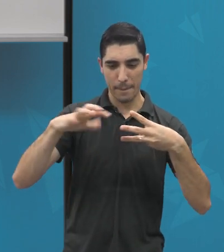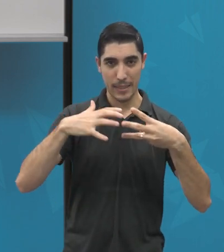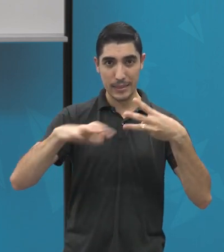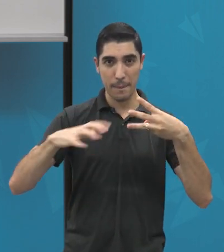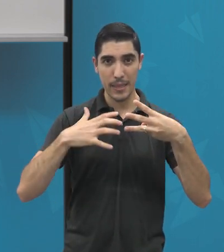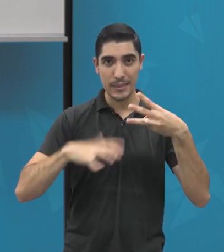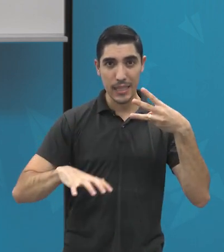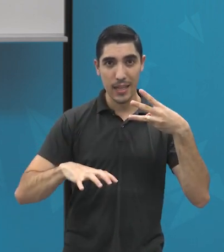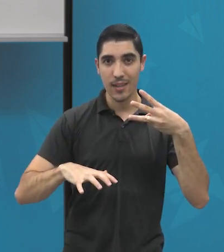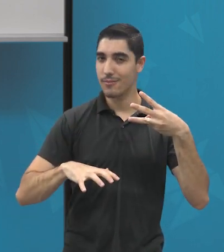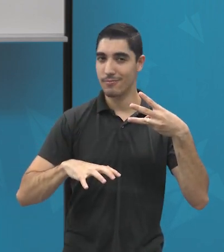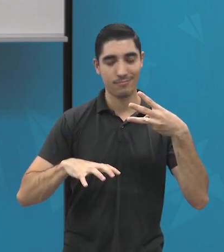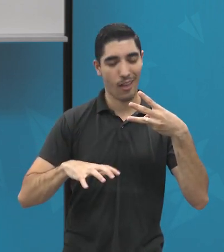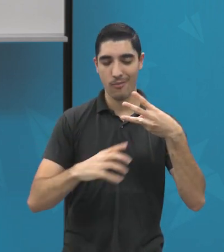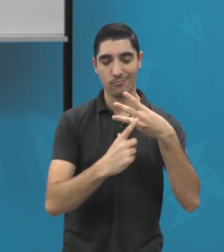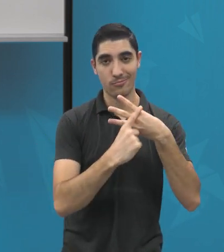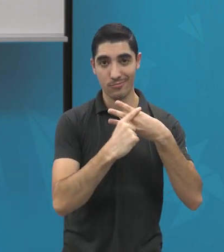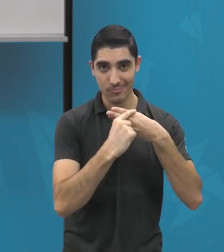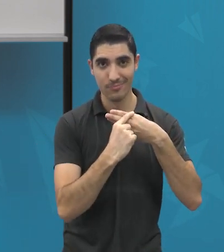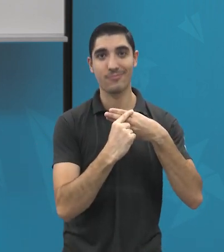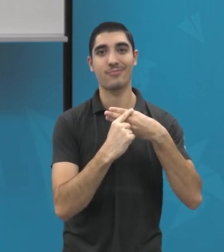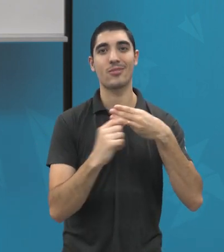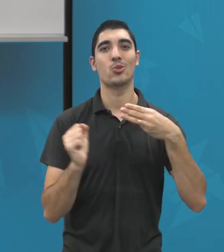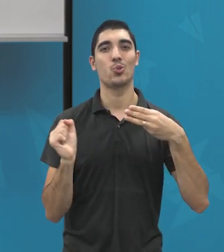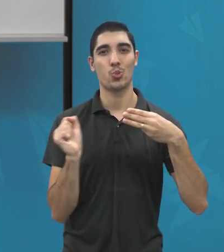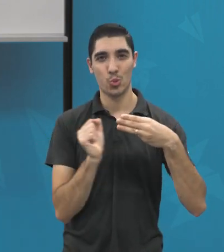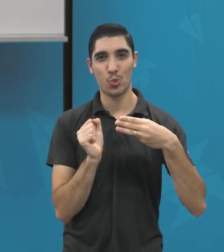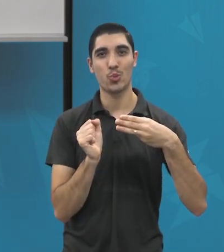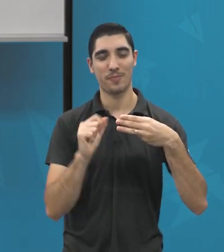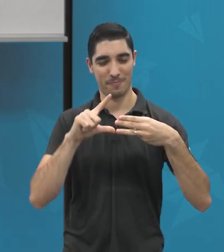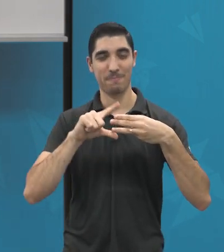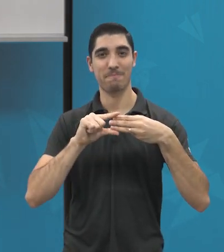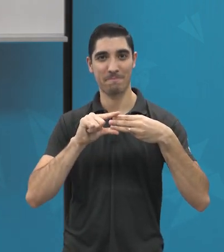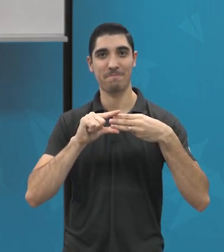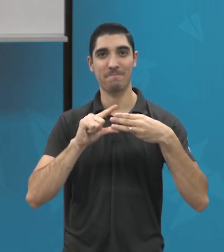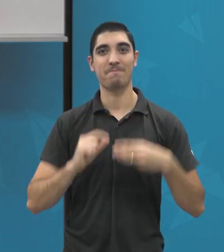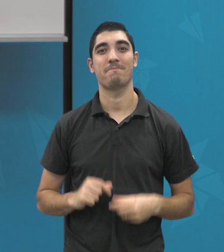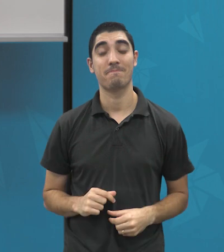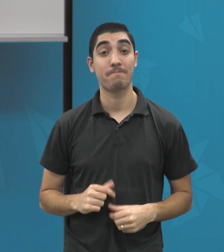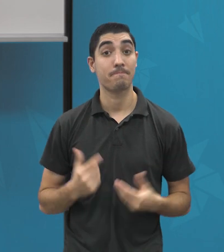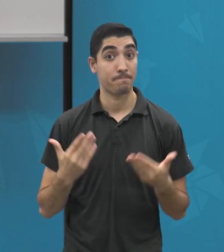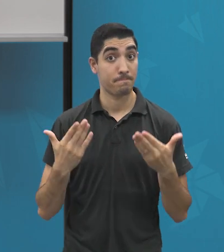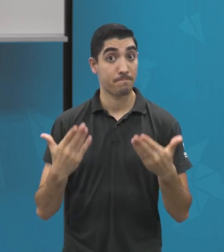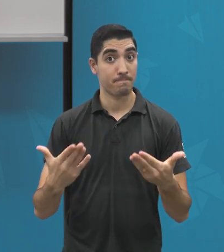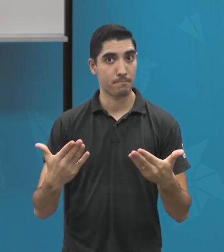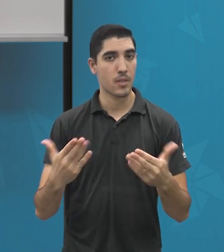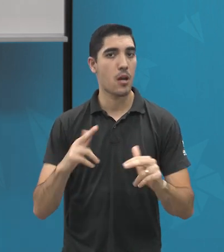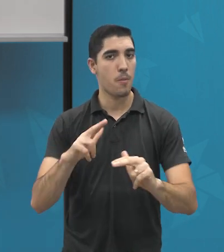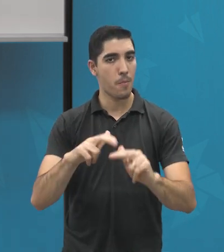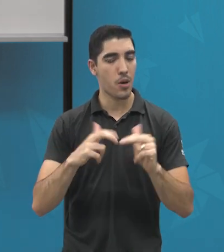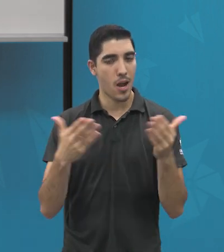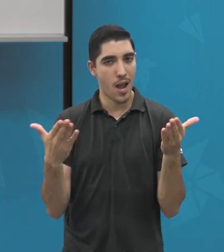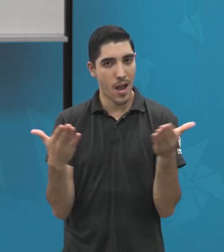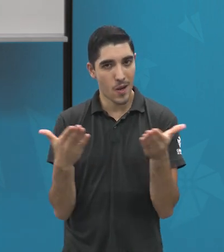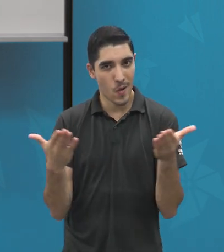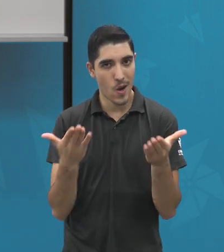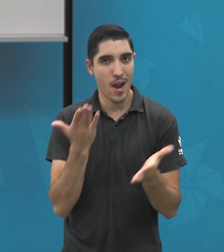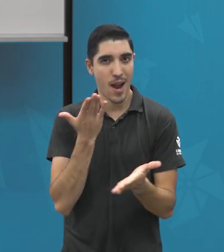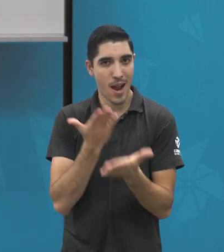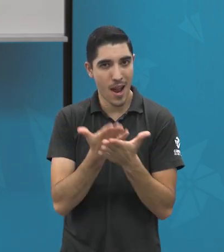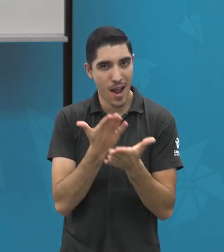separados dos outros, né? E aí, para a gente começar a encaminhar